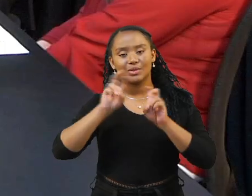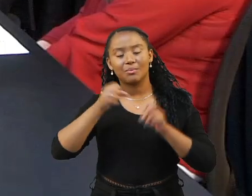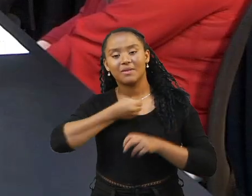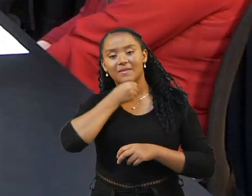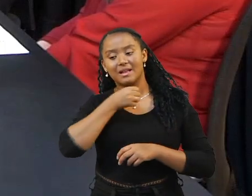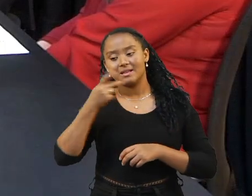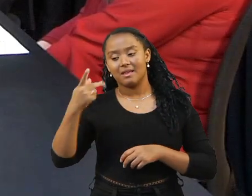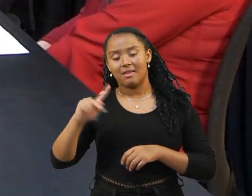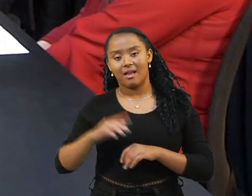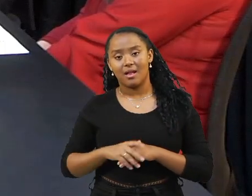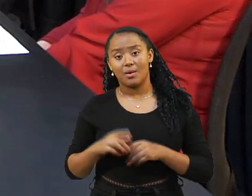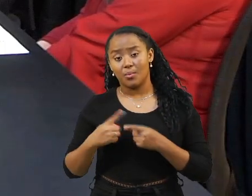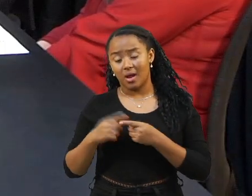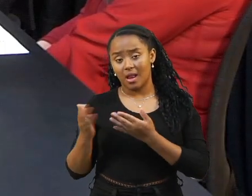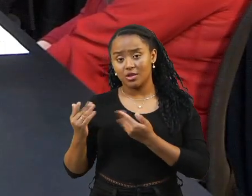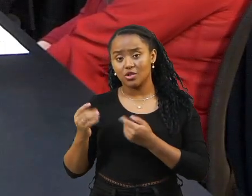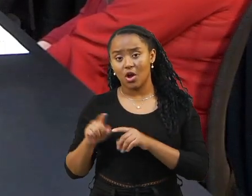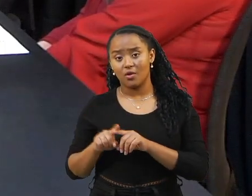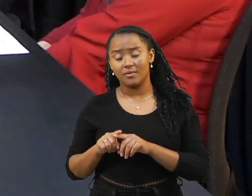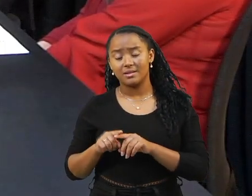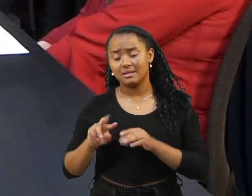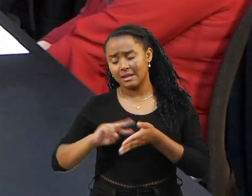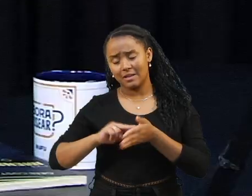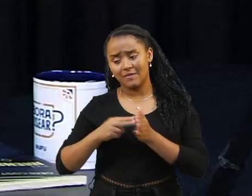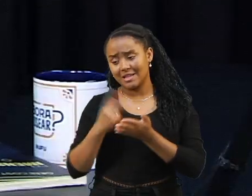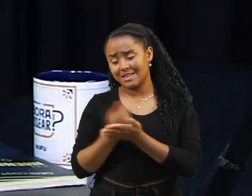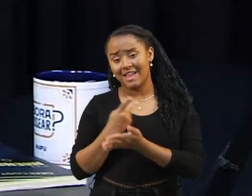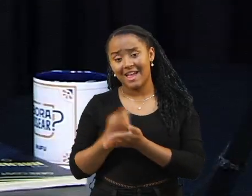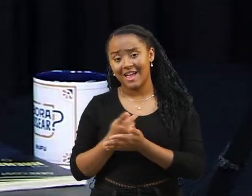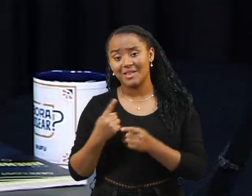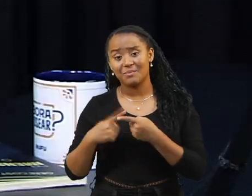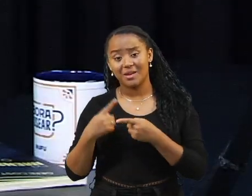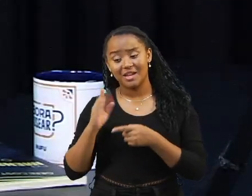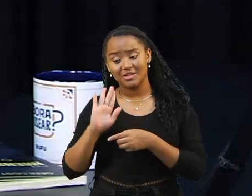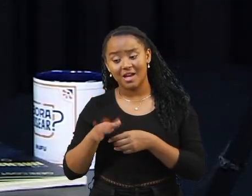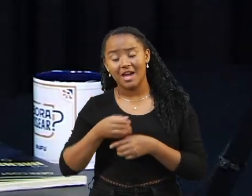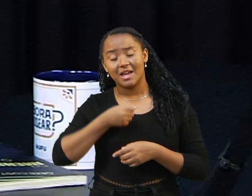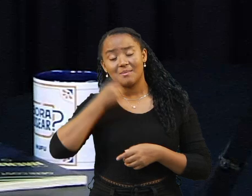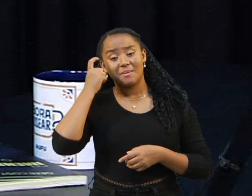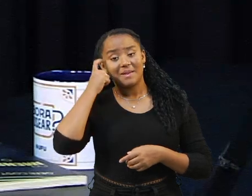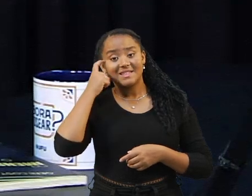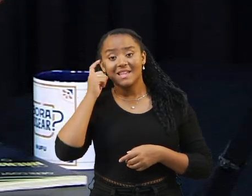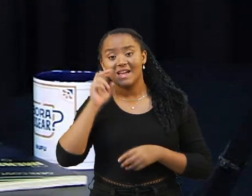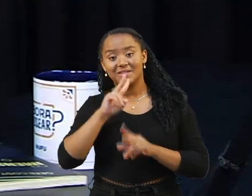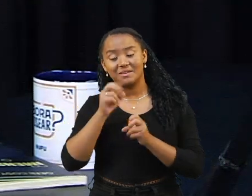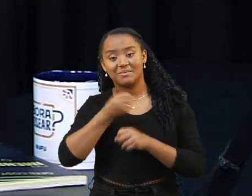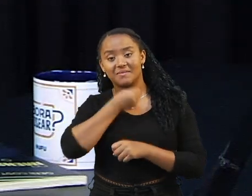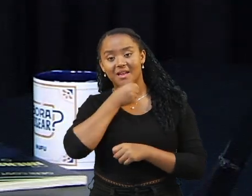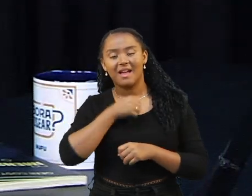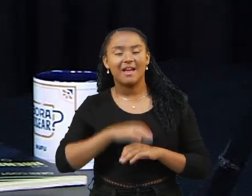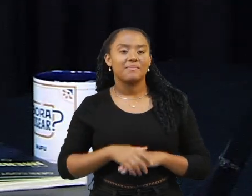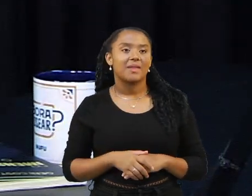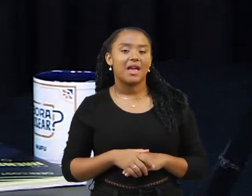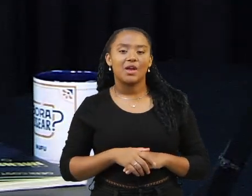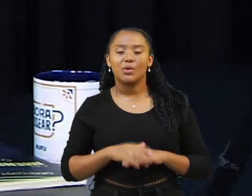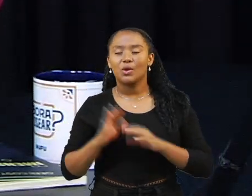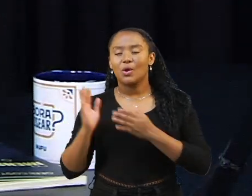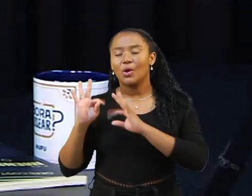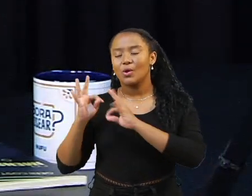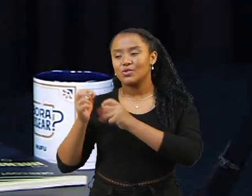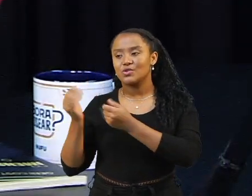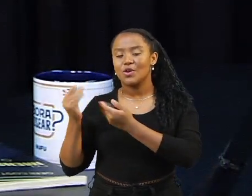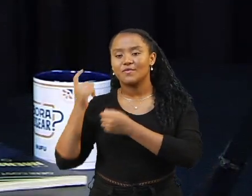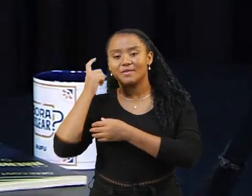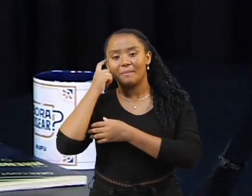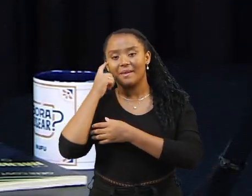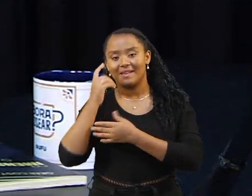significa que ela está errada, porque ela já deveria estar pensando. Mas ela é igual a todos os jovens. Não vou pensar agora não,